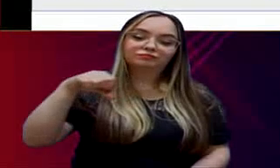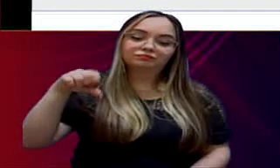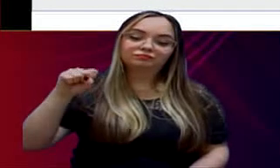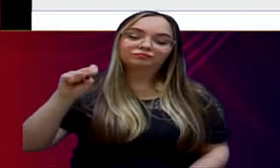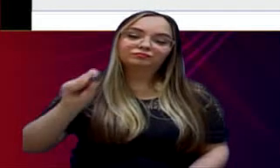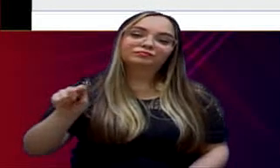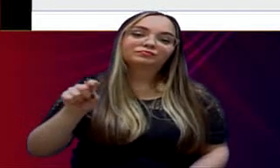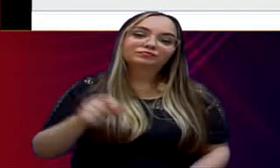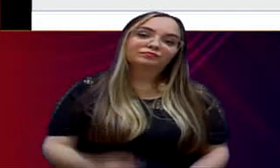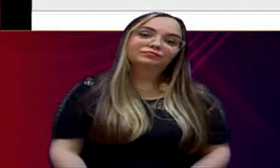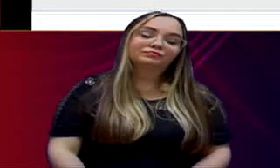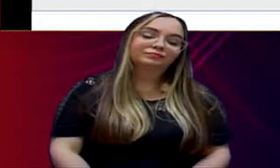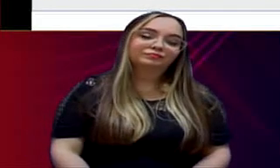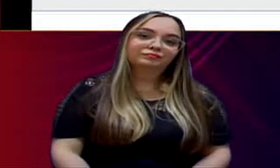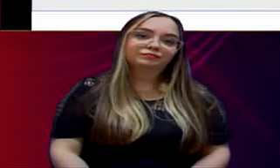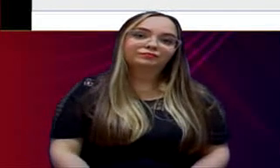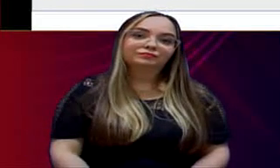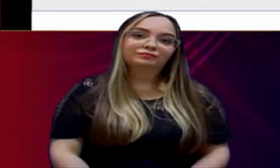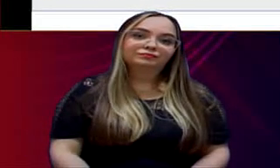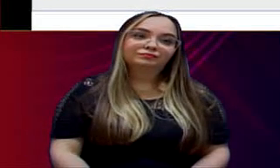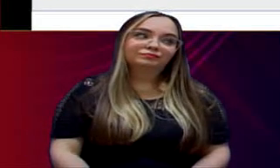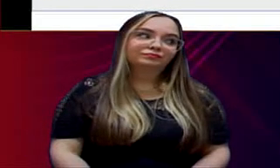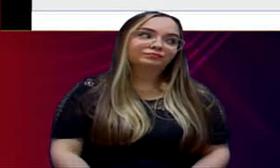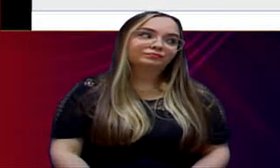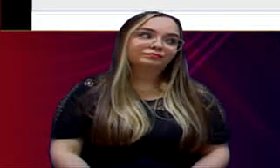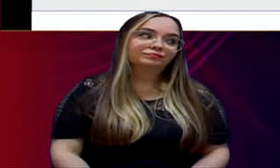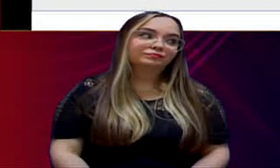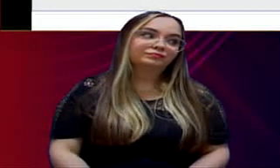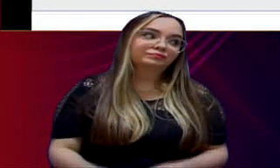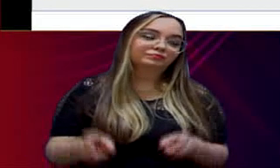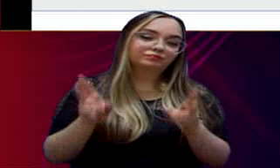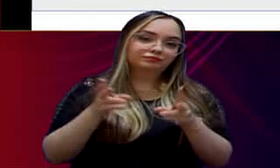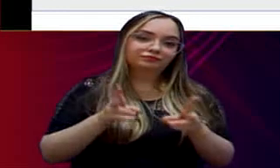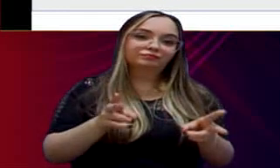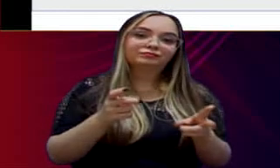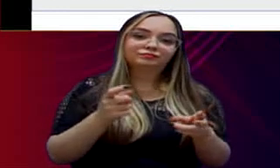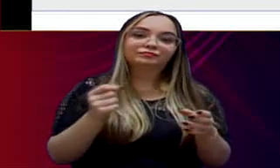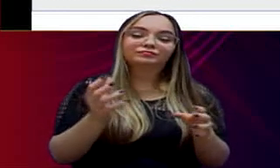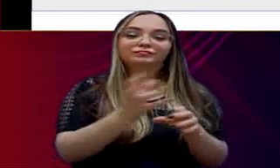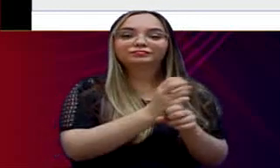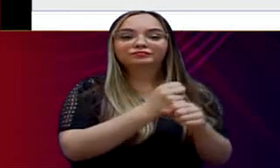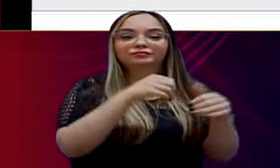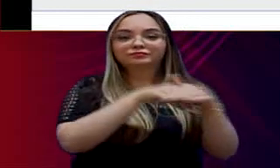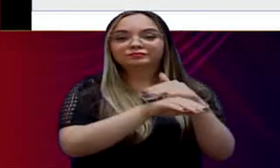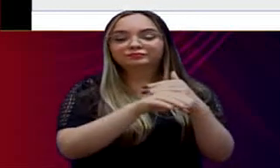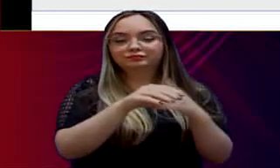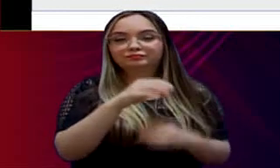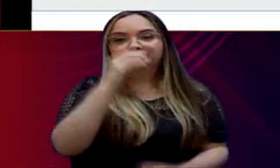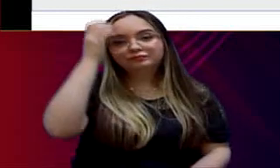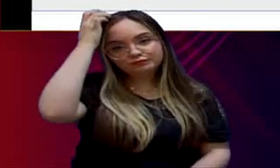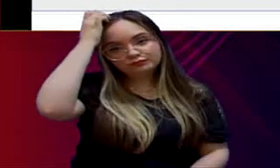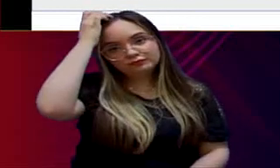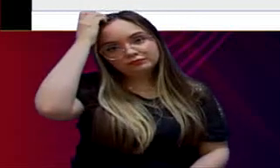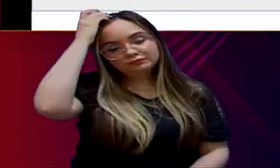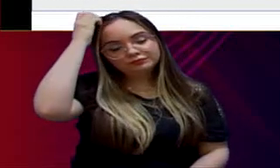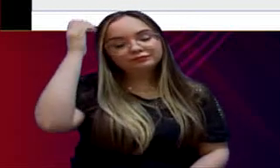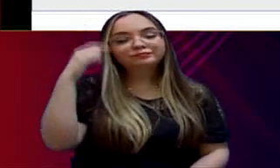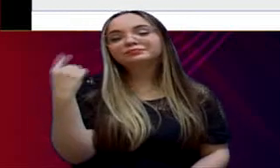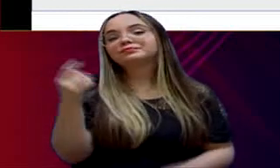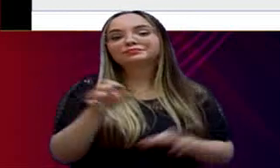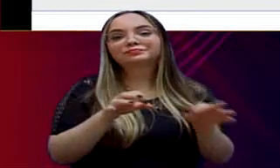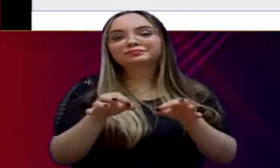mil continuando aqui com a receita de Capital agora né a operação de crédito